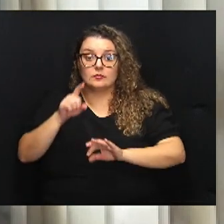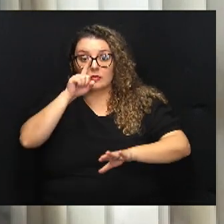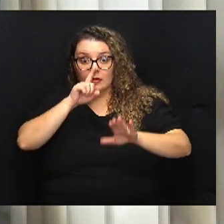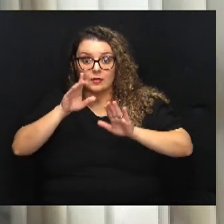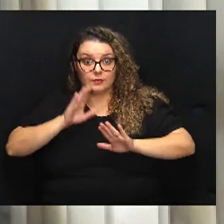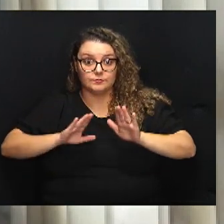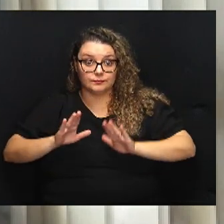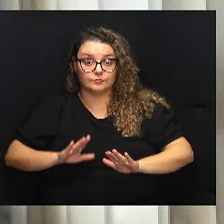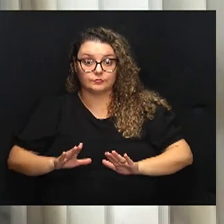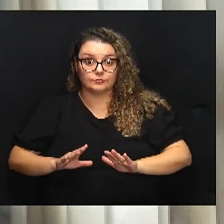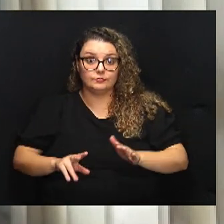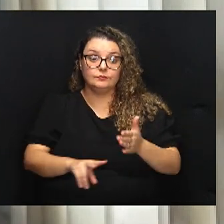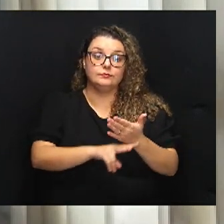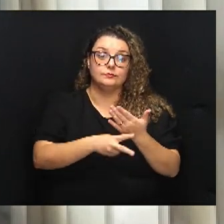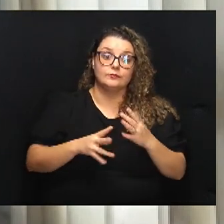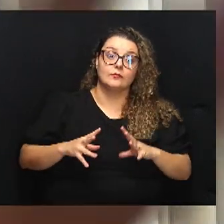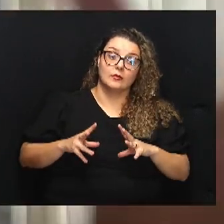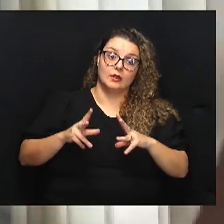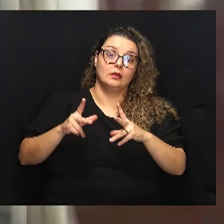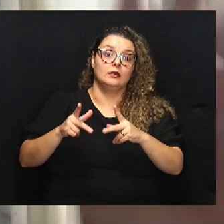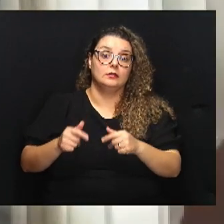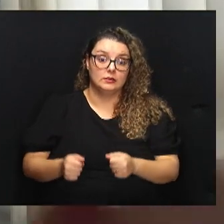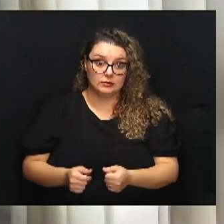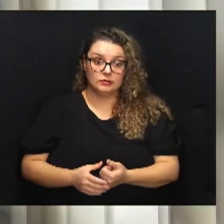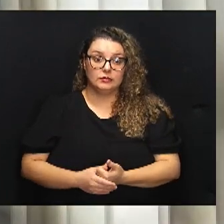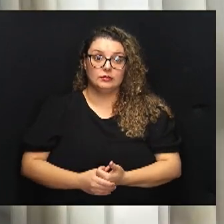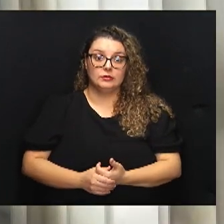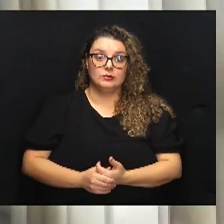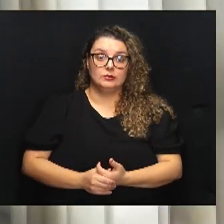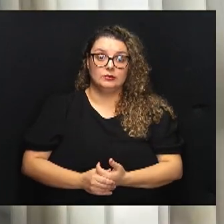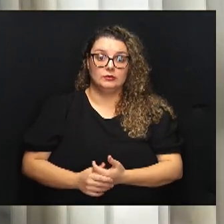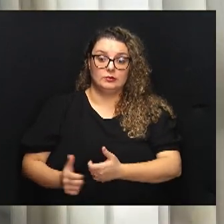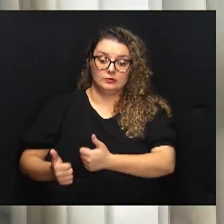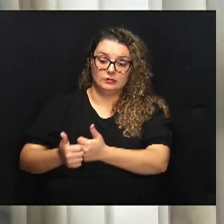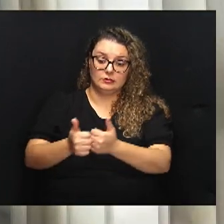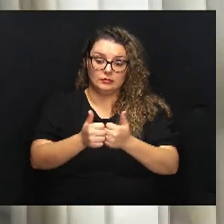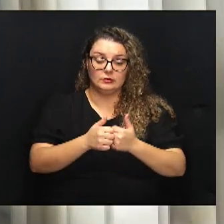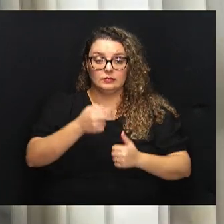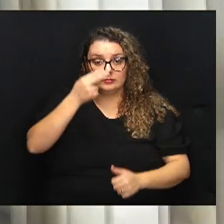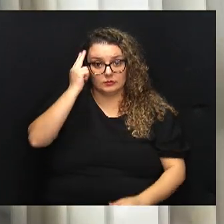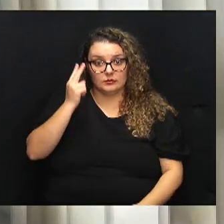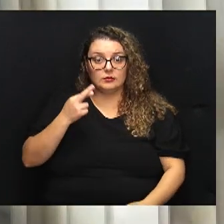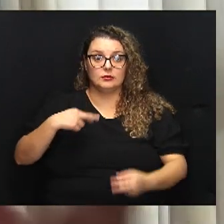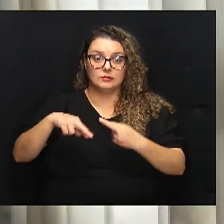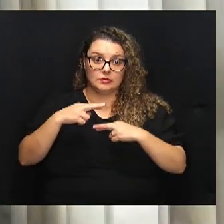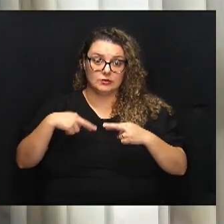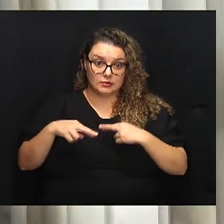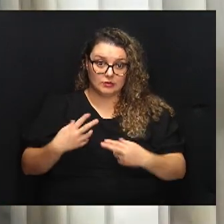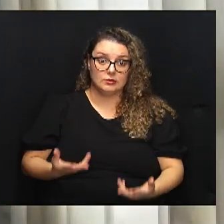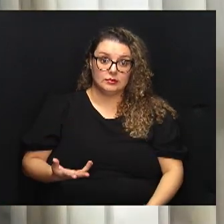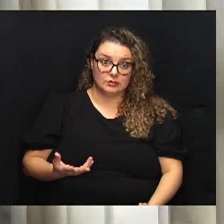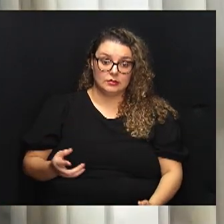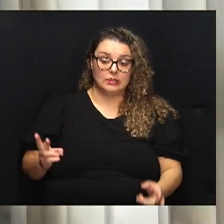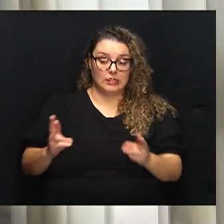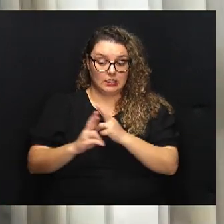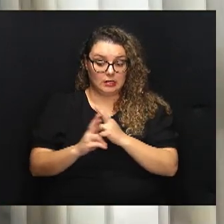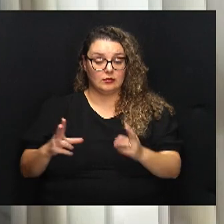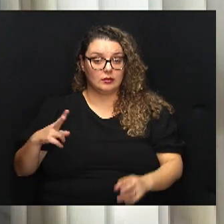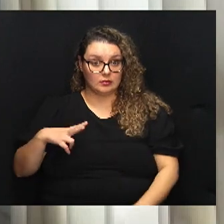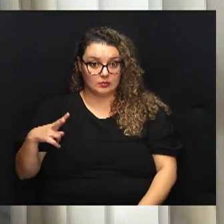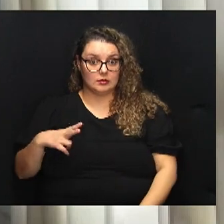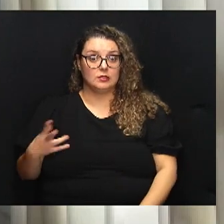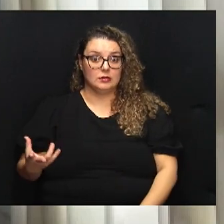porque isso reflete em tudo que está à nossa volta, Gabriel. Digo, relacionamentos pessoais e